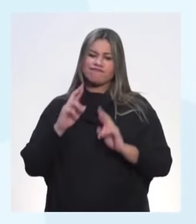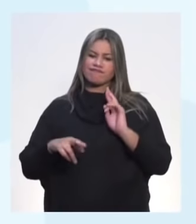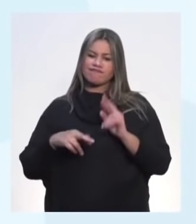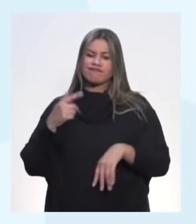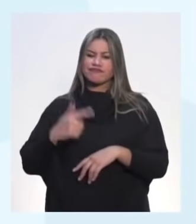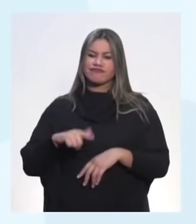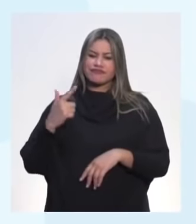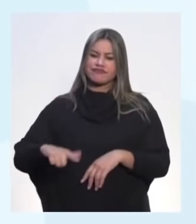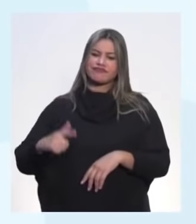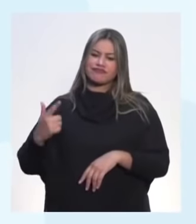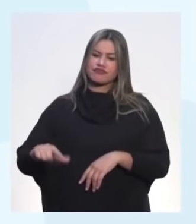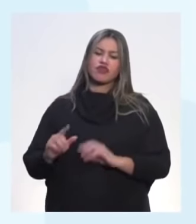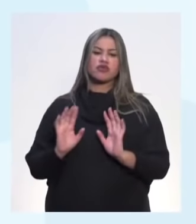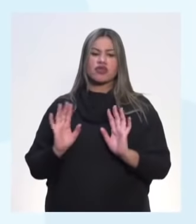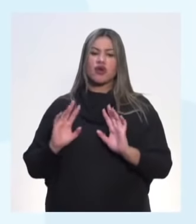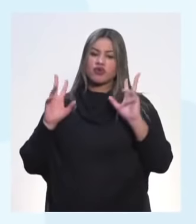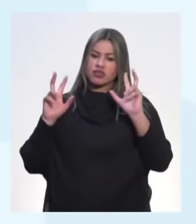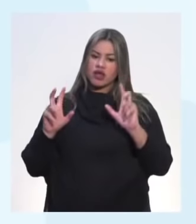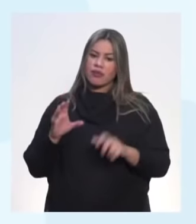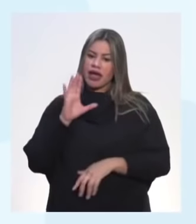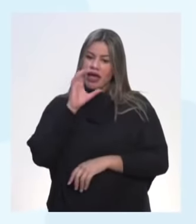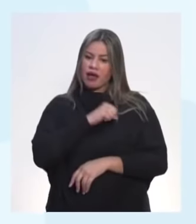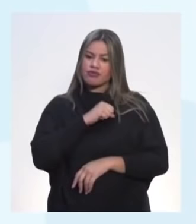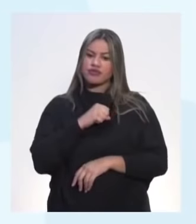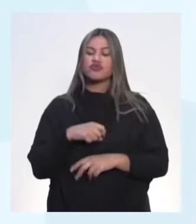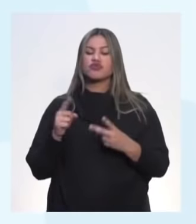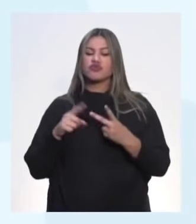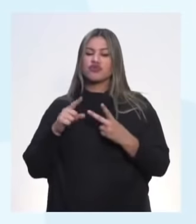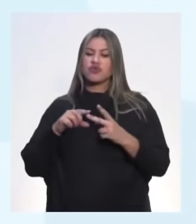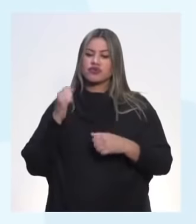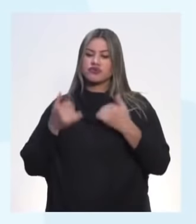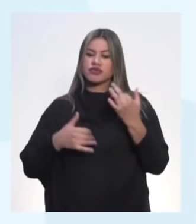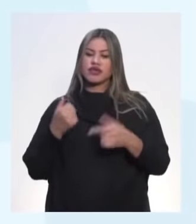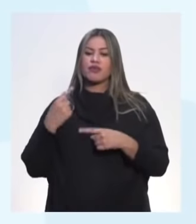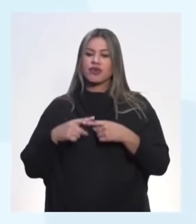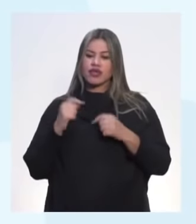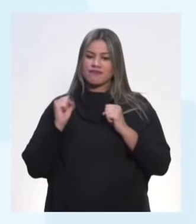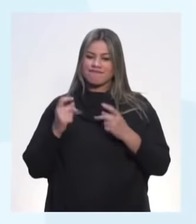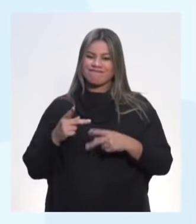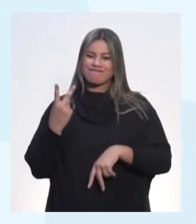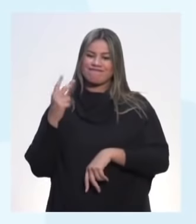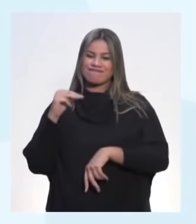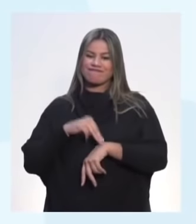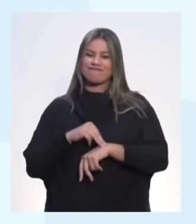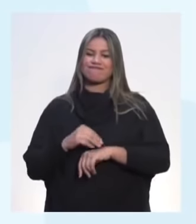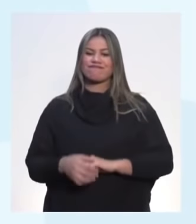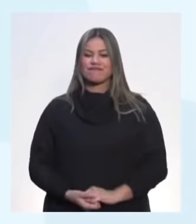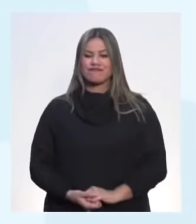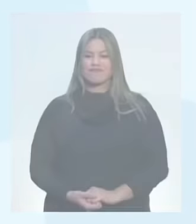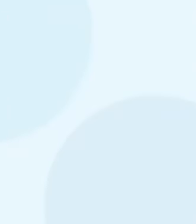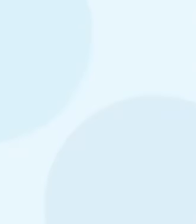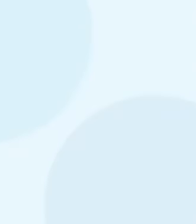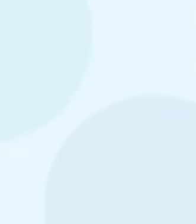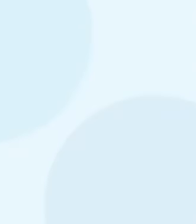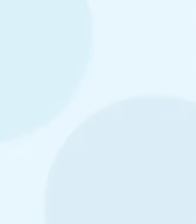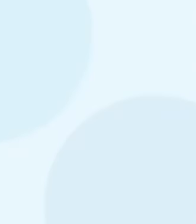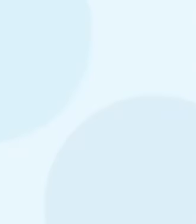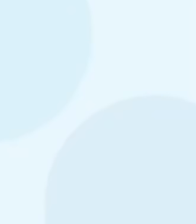repetitivo. Uhum. O assunto vocês podem colocar brevemente. E a 2, vocês explicam para mim o porquê, tá bom? 2 minutinhos.